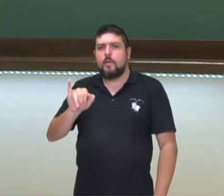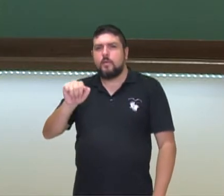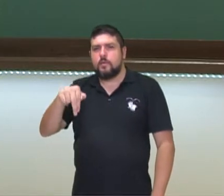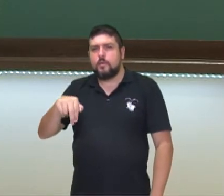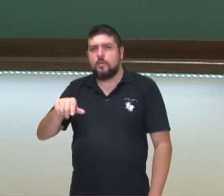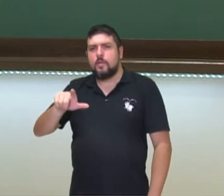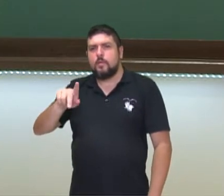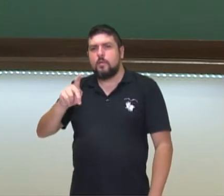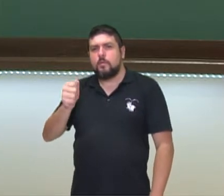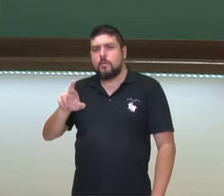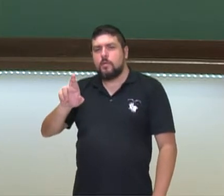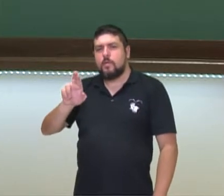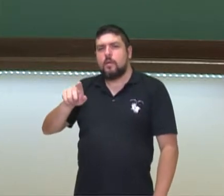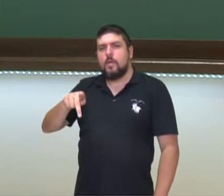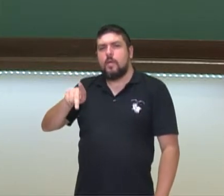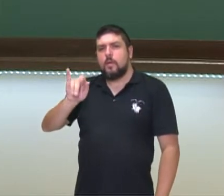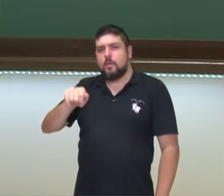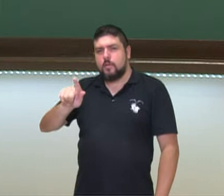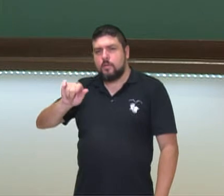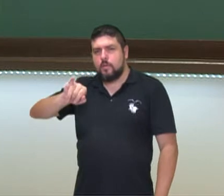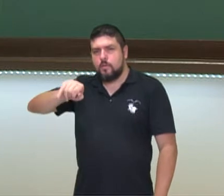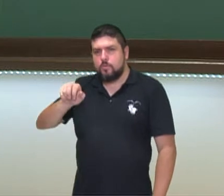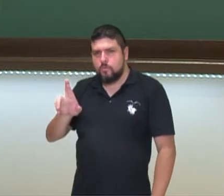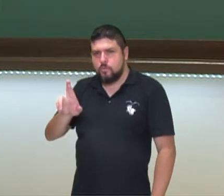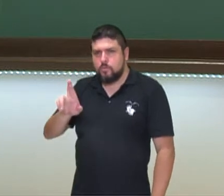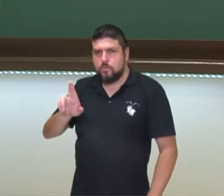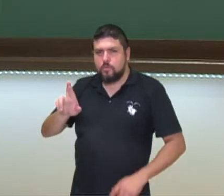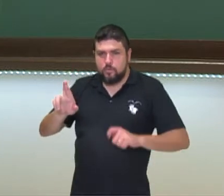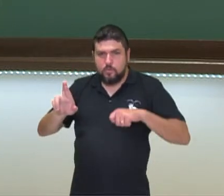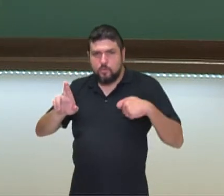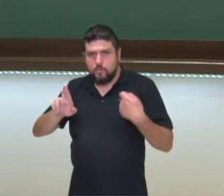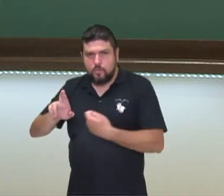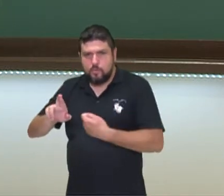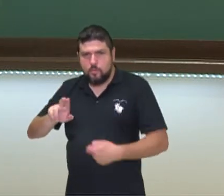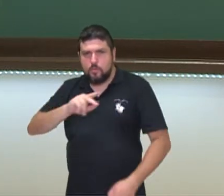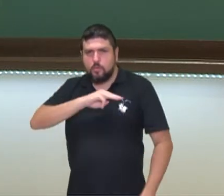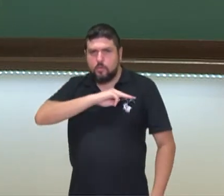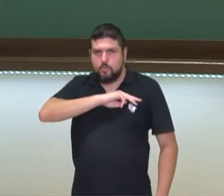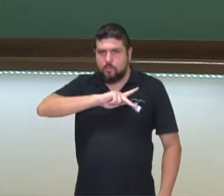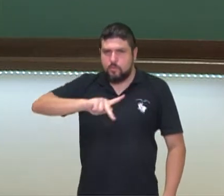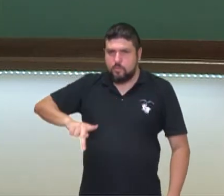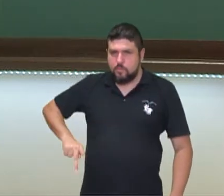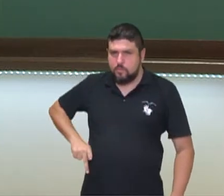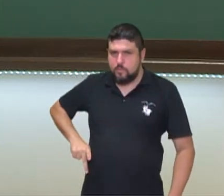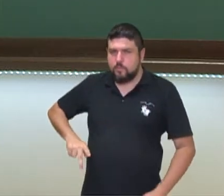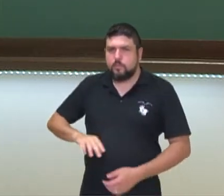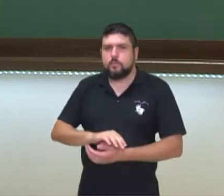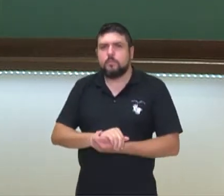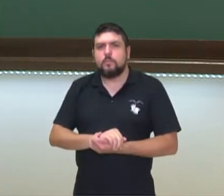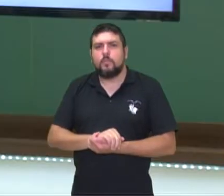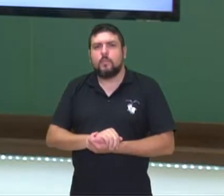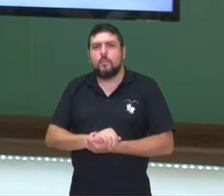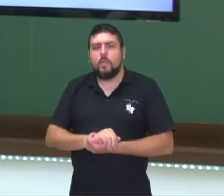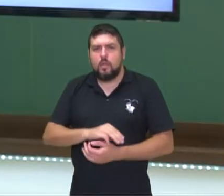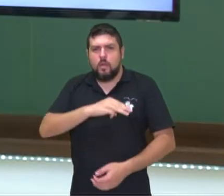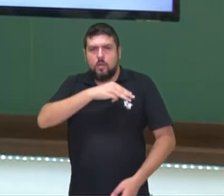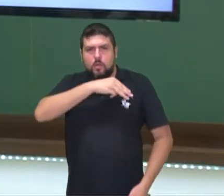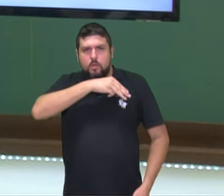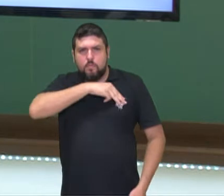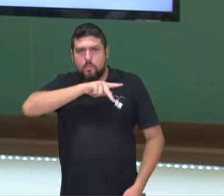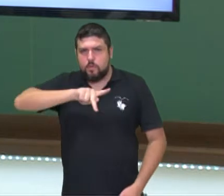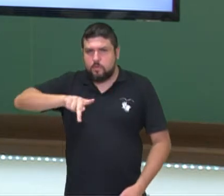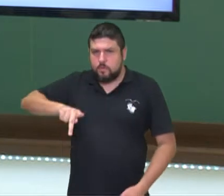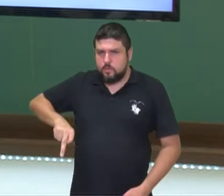Jr. Sim, já ouviu falar desse nome então? Martin Luther King? O Martin Luther King era pastor da